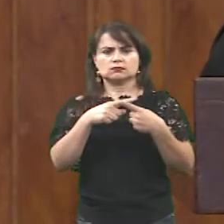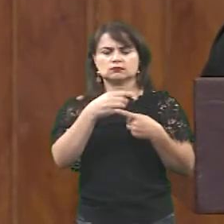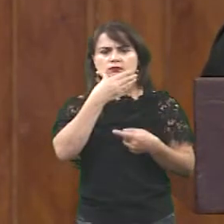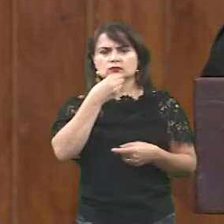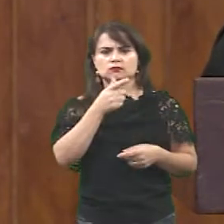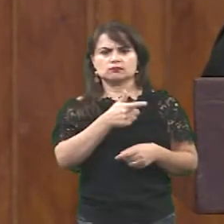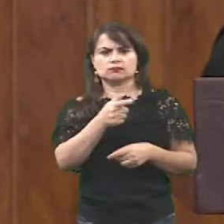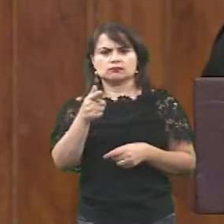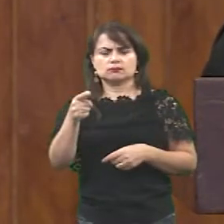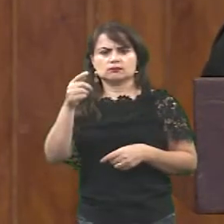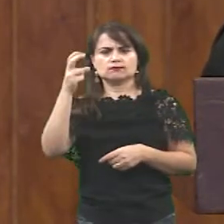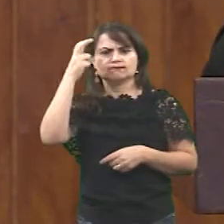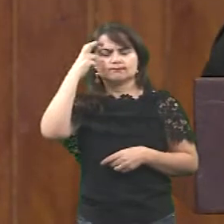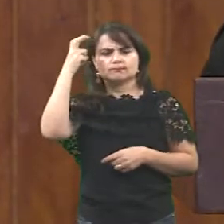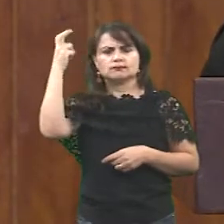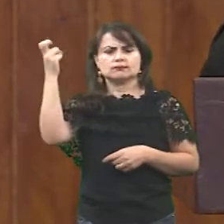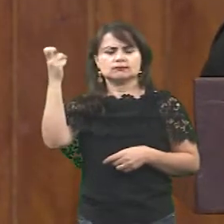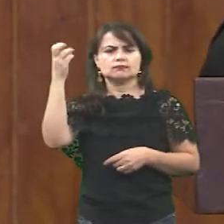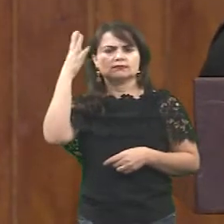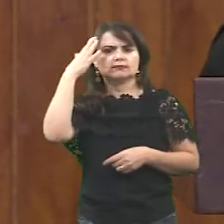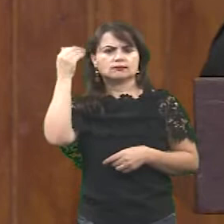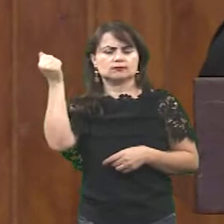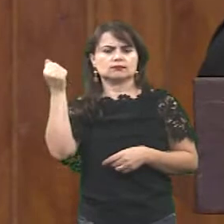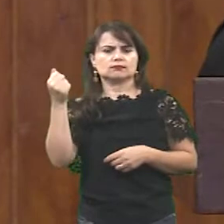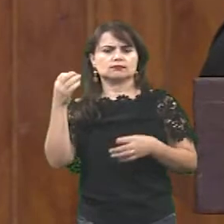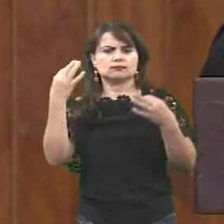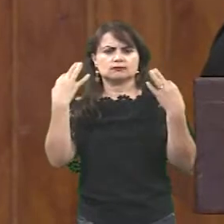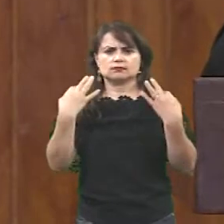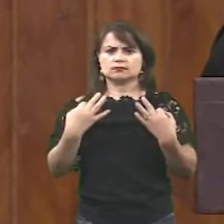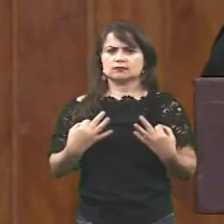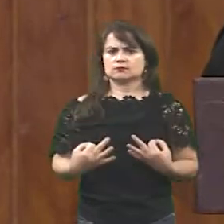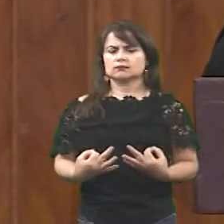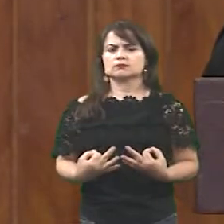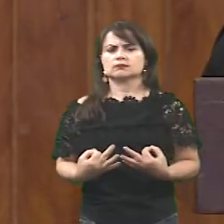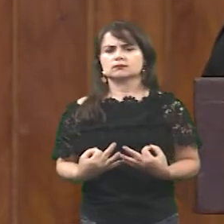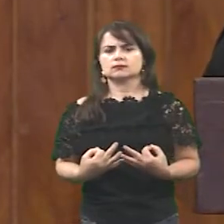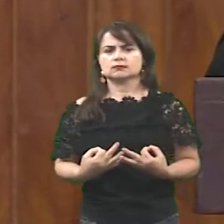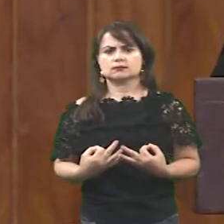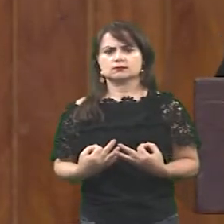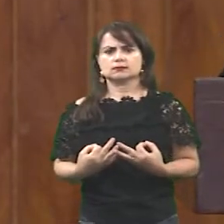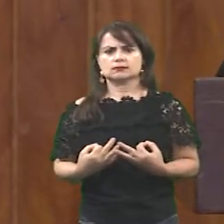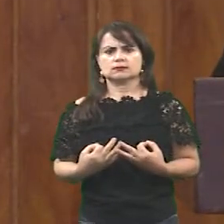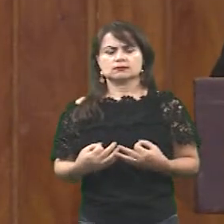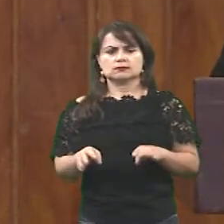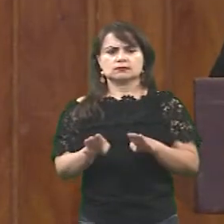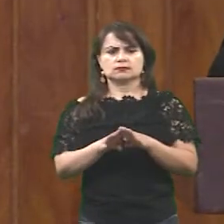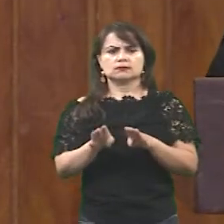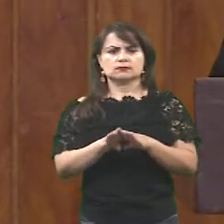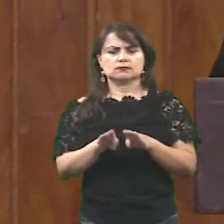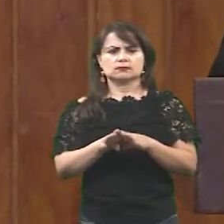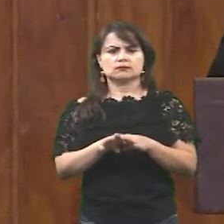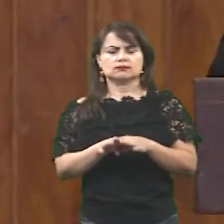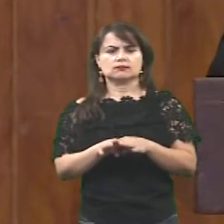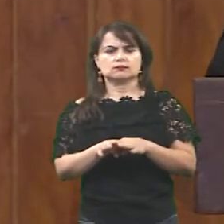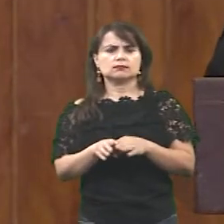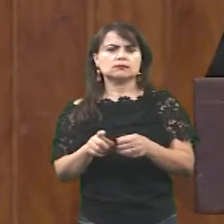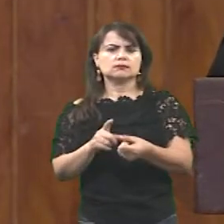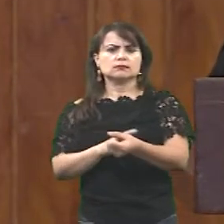disciplinados, íntegros, com caráter e moral elevados acima de tudo, são irmãos dos